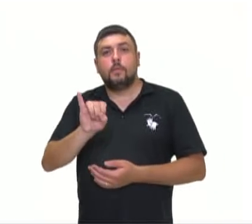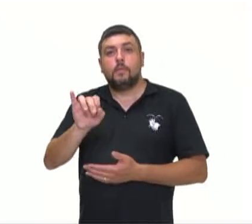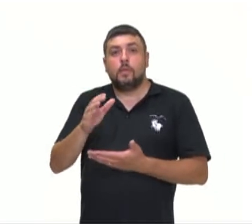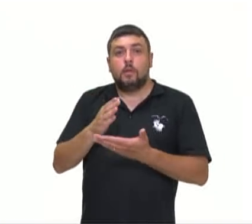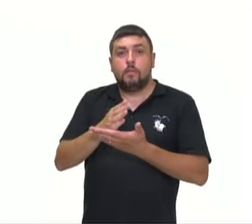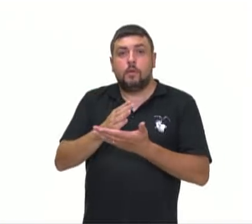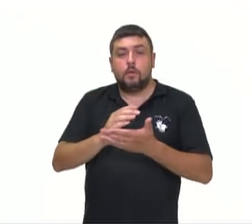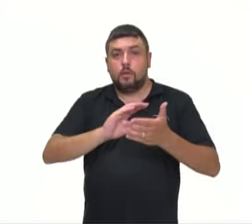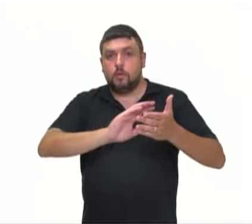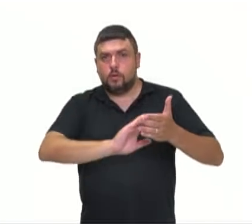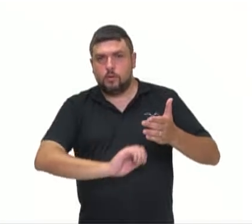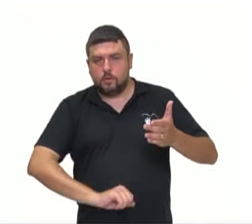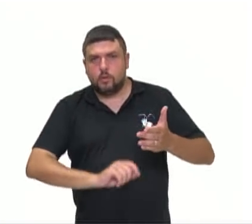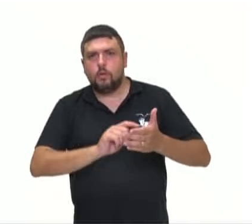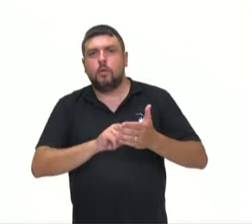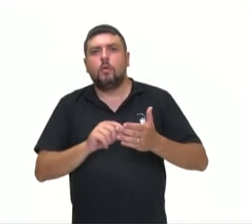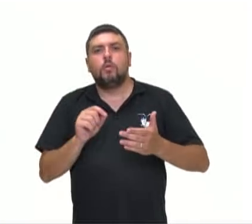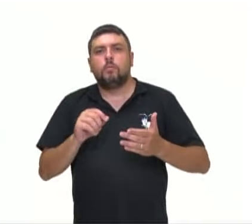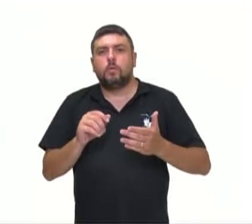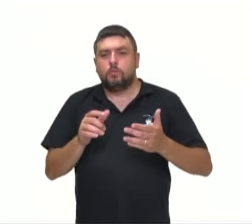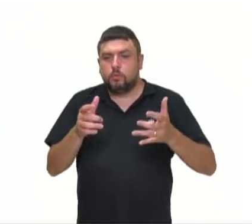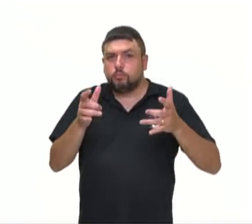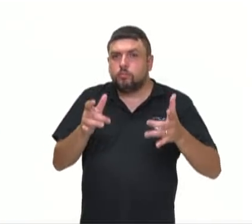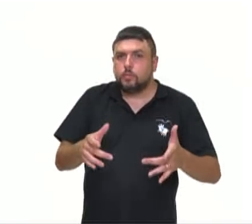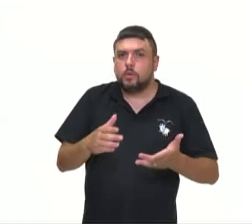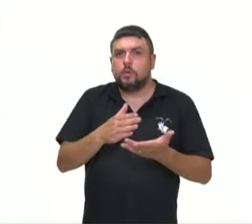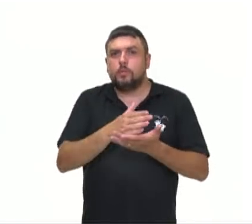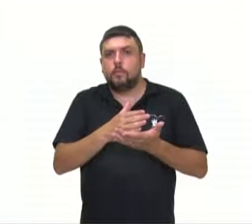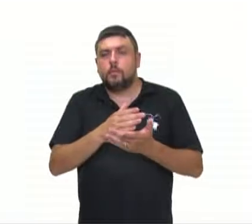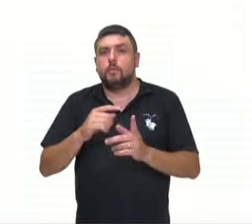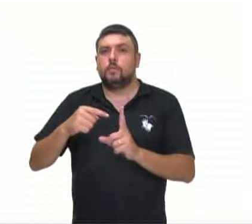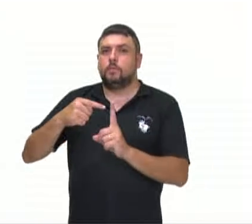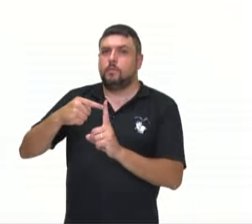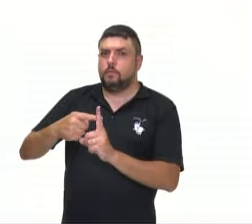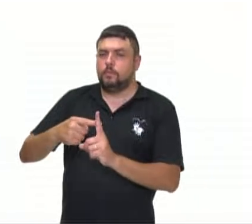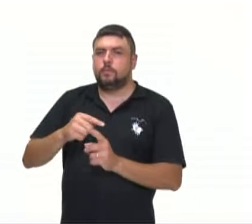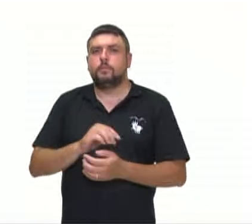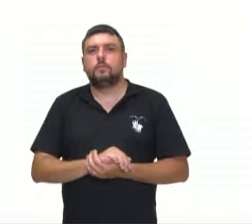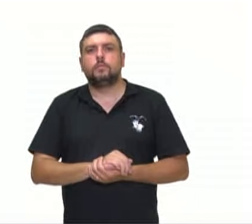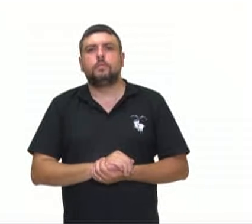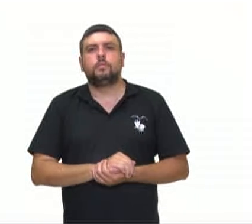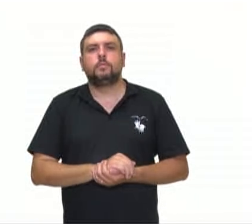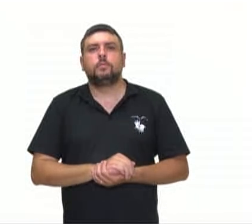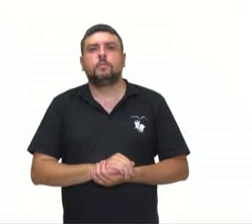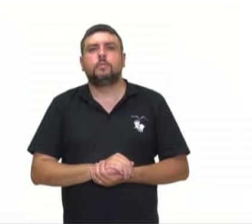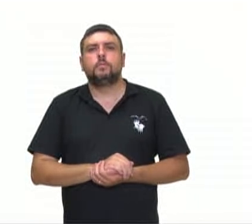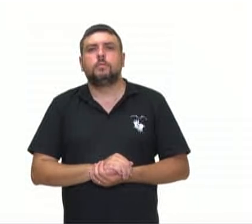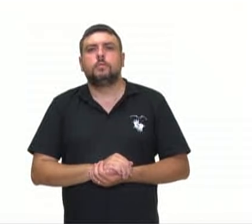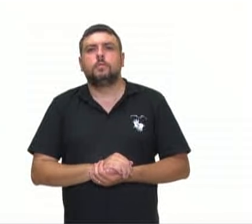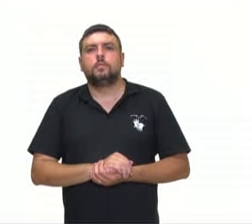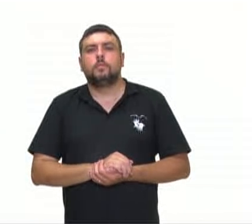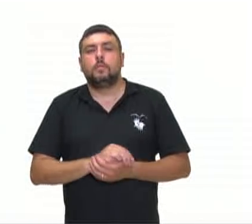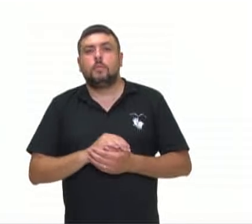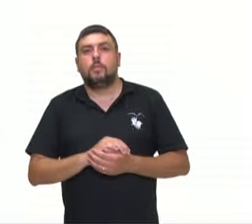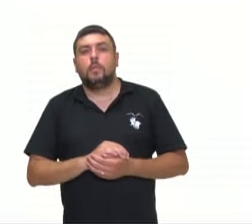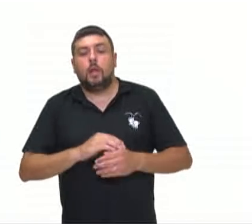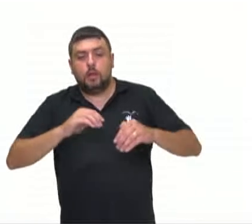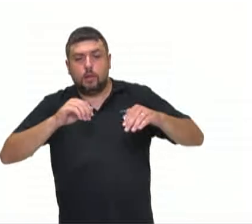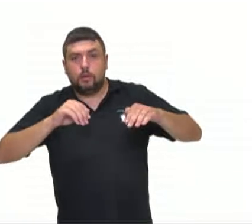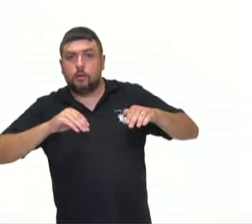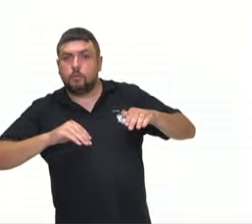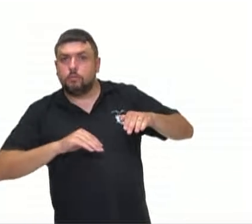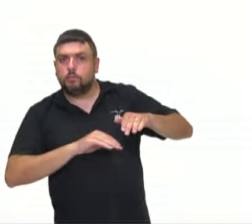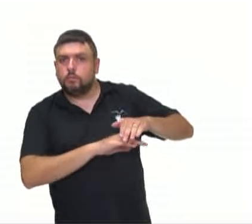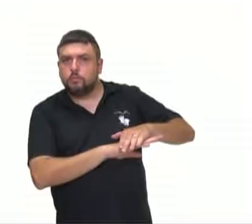metade, continuou metade, mas metade positiva. E aí, ela depositou, ou seja,